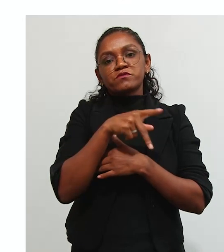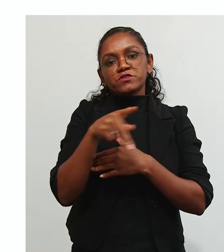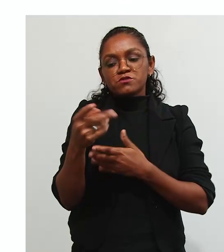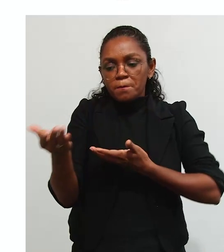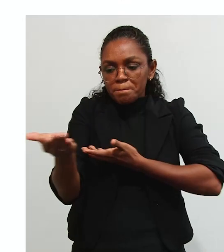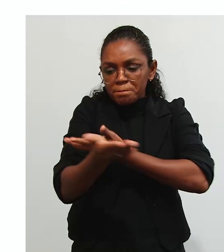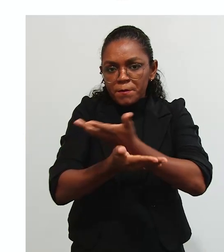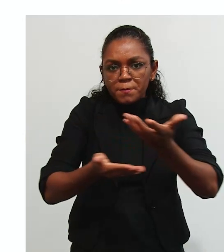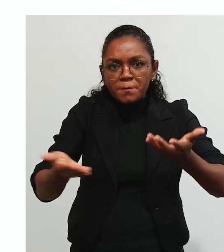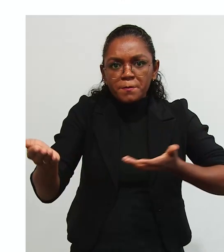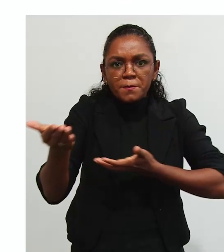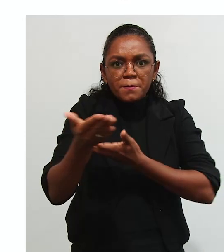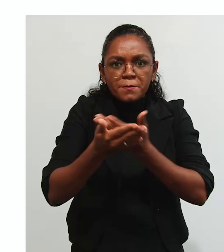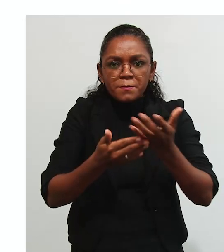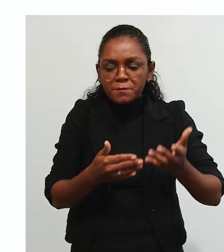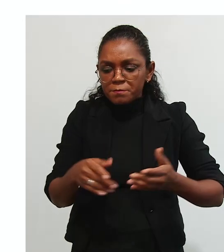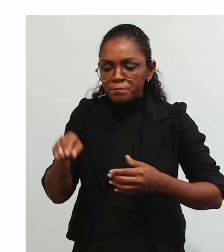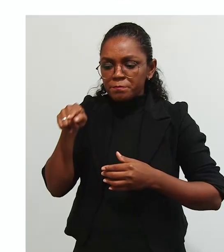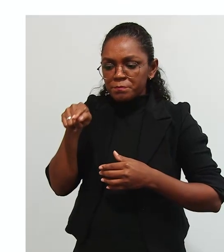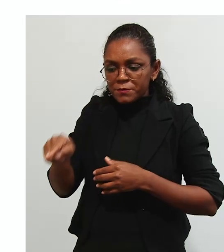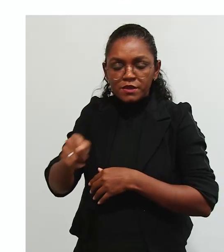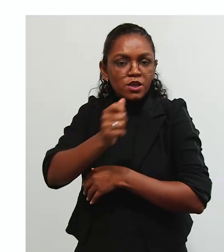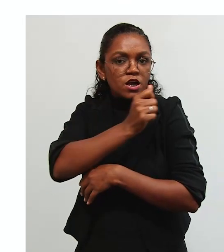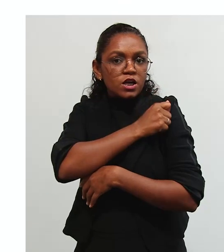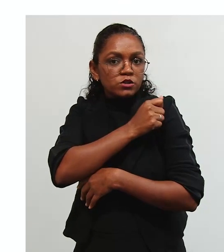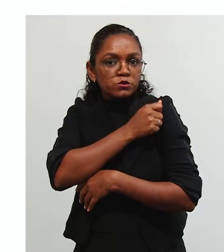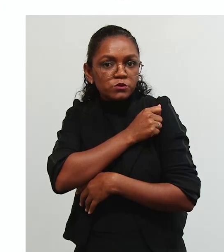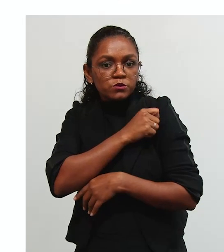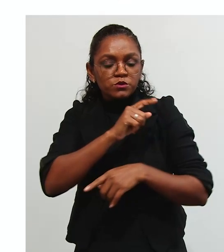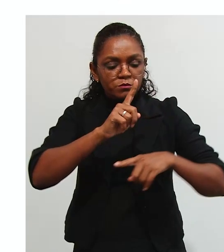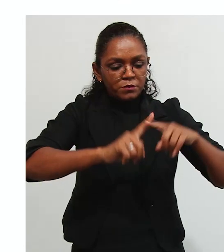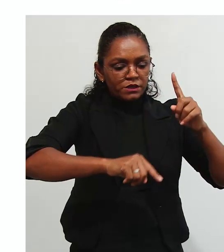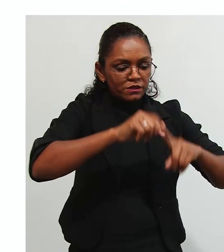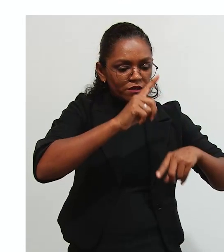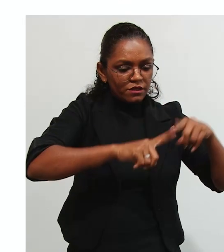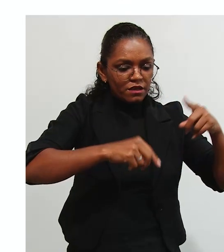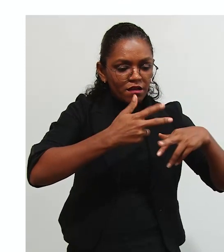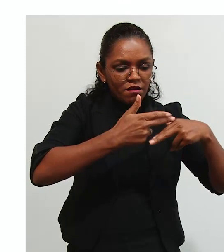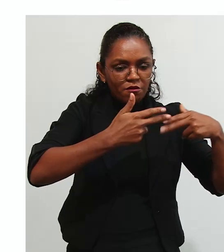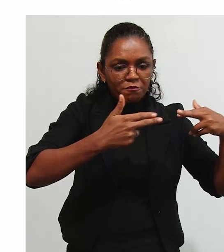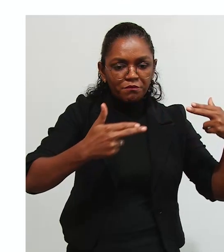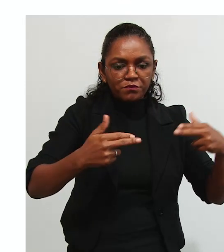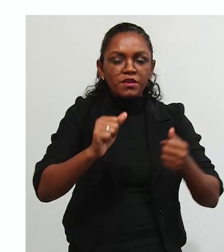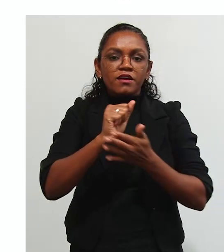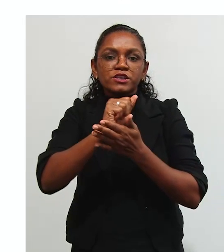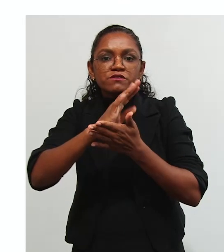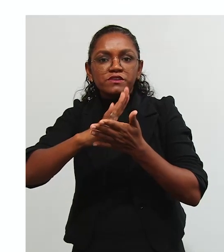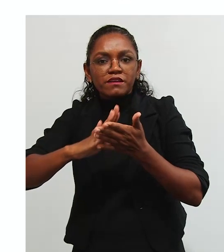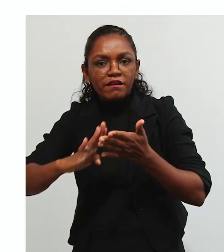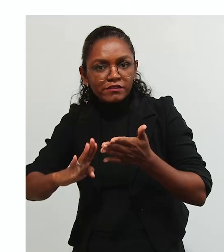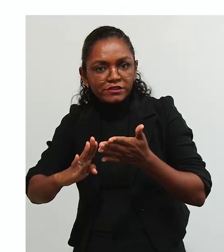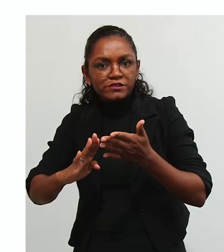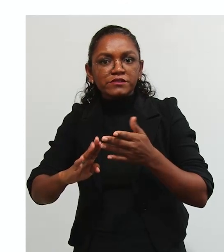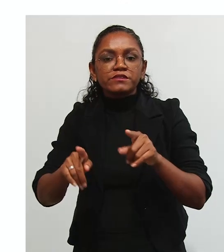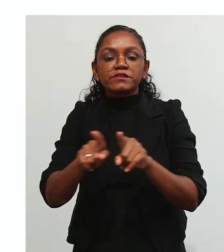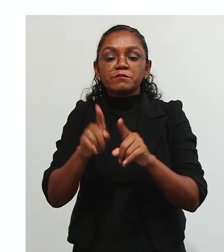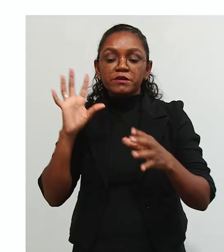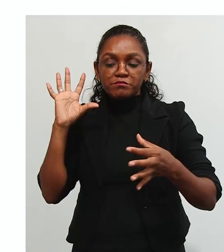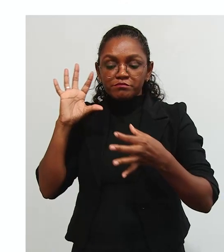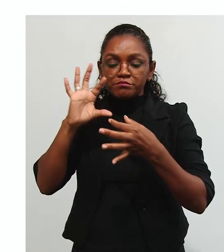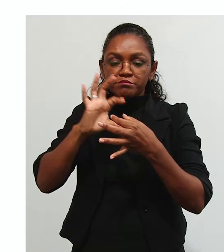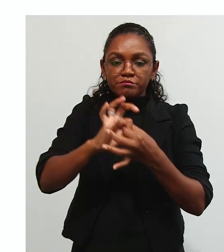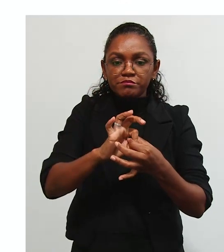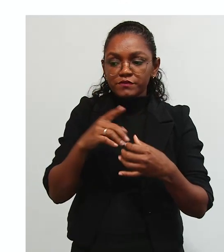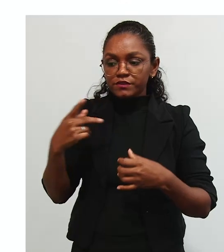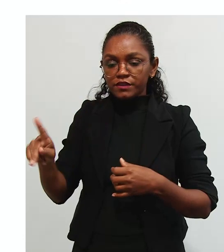tem de ser aquele mediador entre o material didático, a atividade